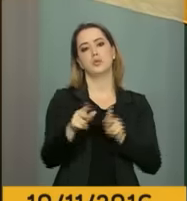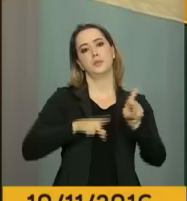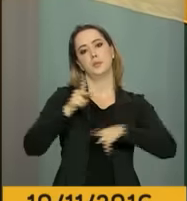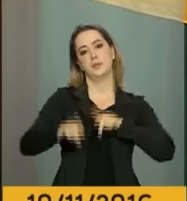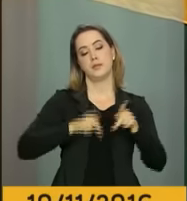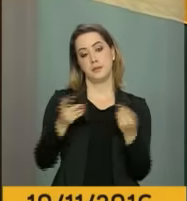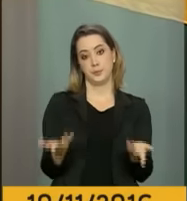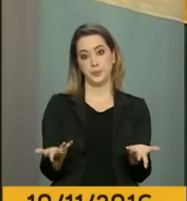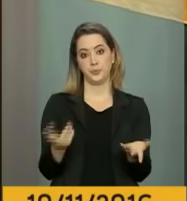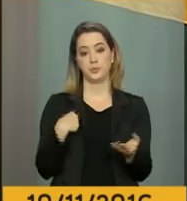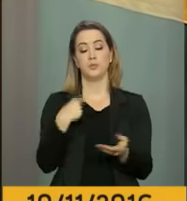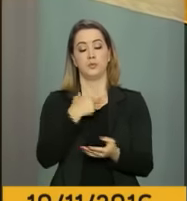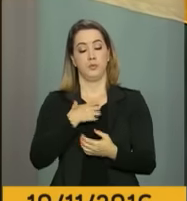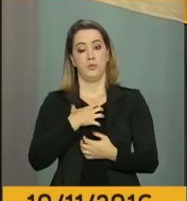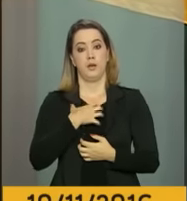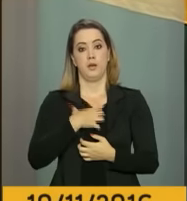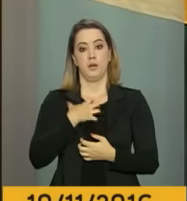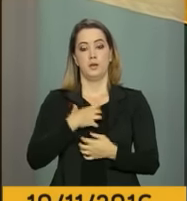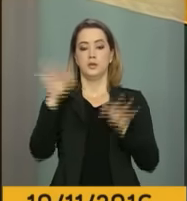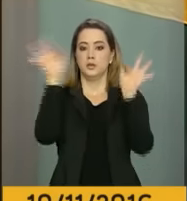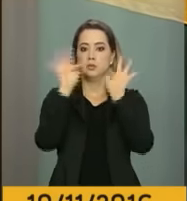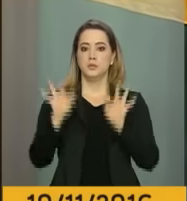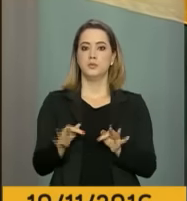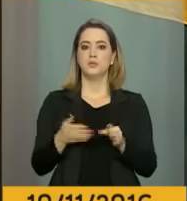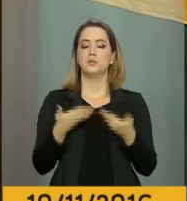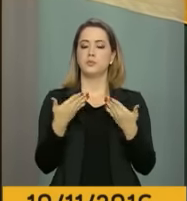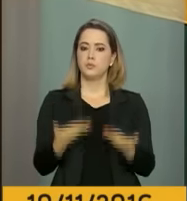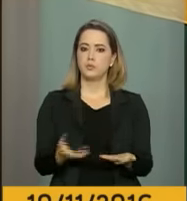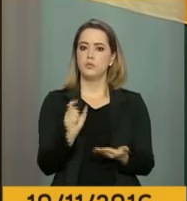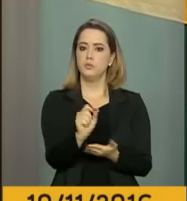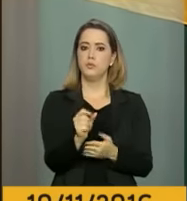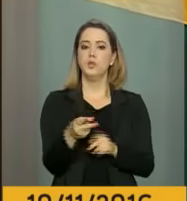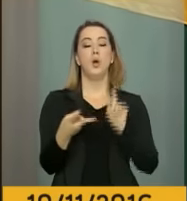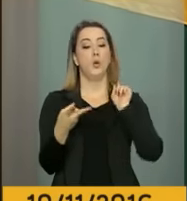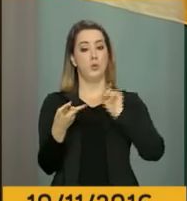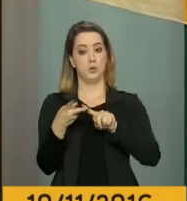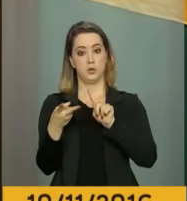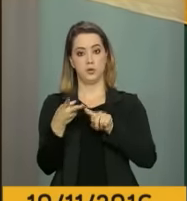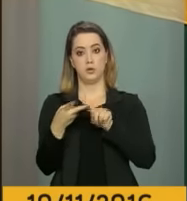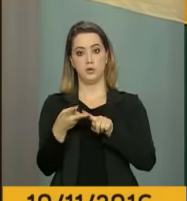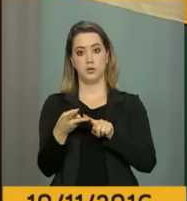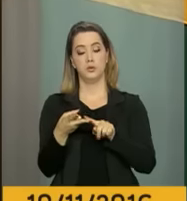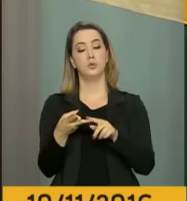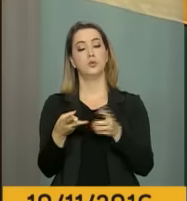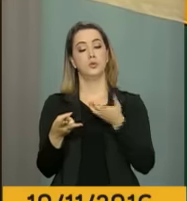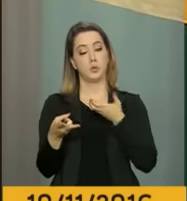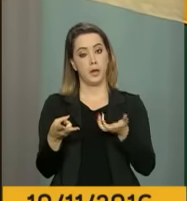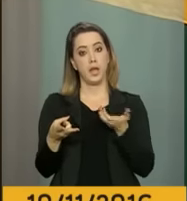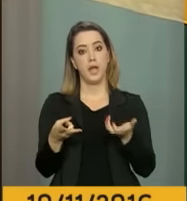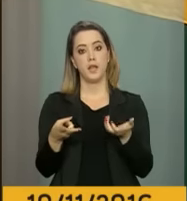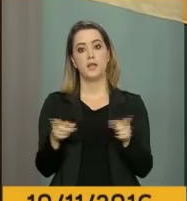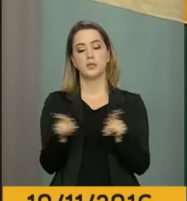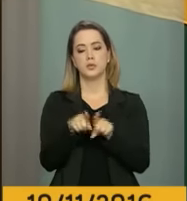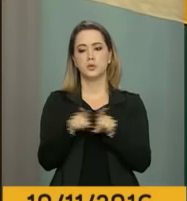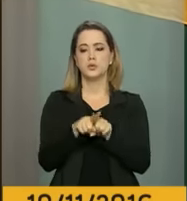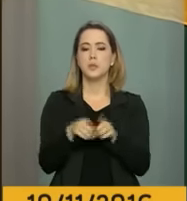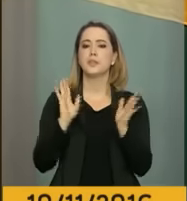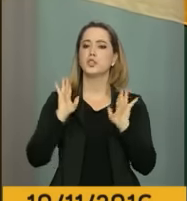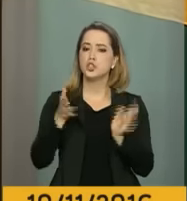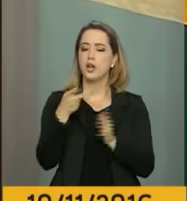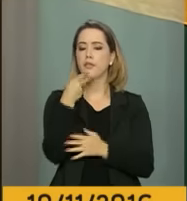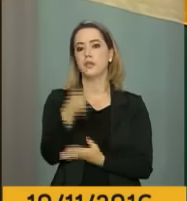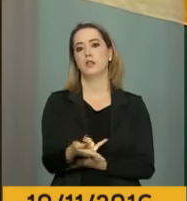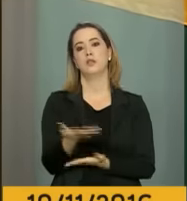Então, eu fico muito feliz com este fato. E o segundo fato que quero também preliminar registrar é